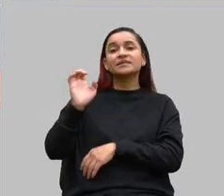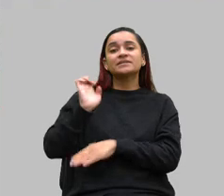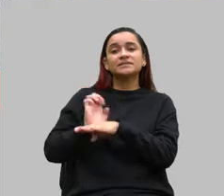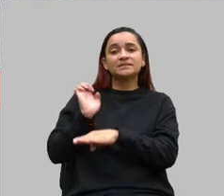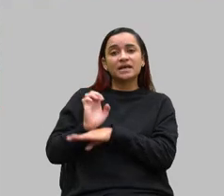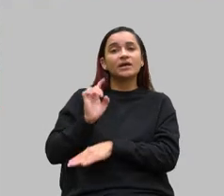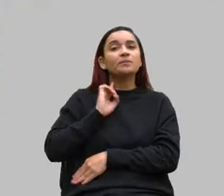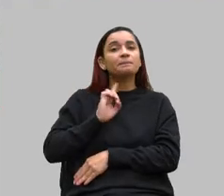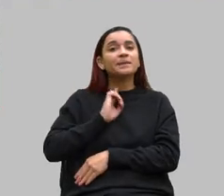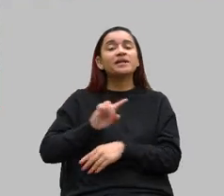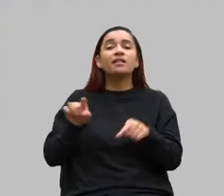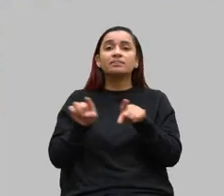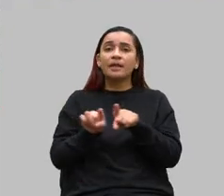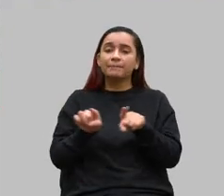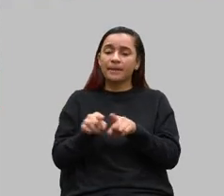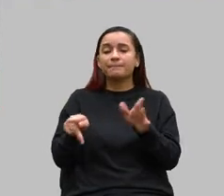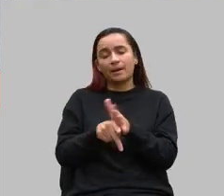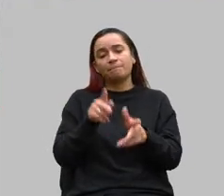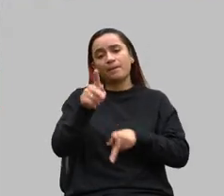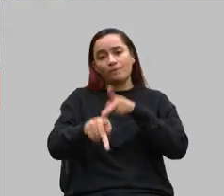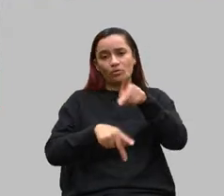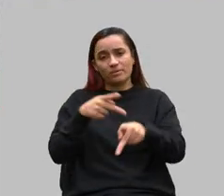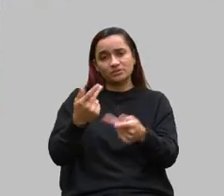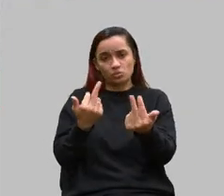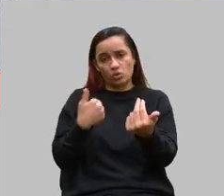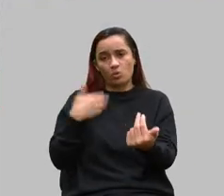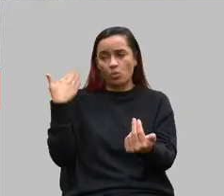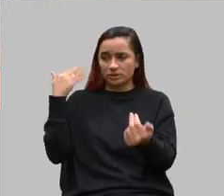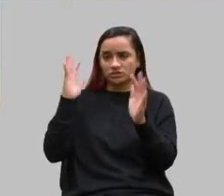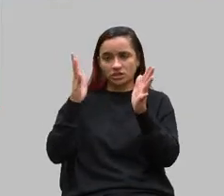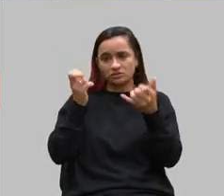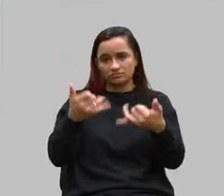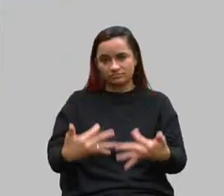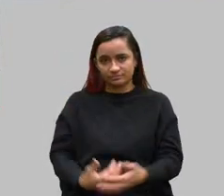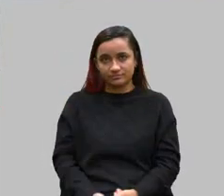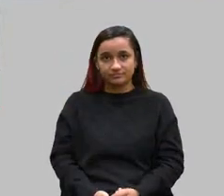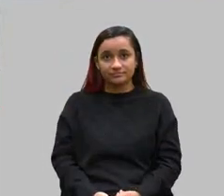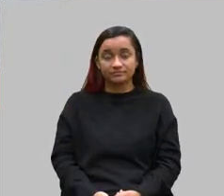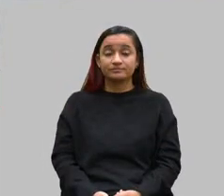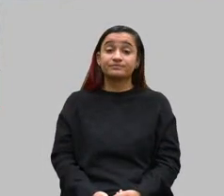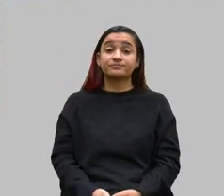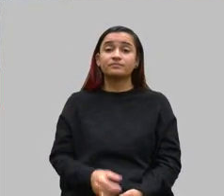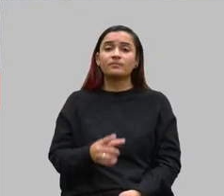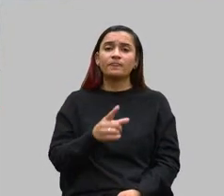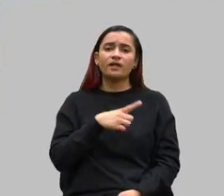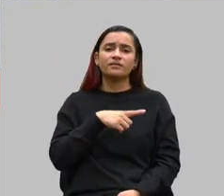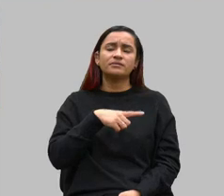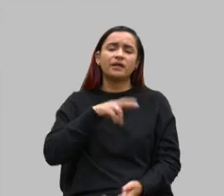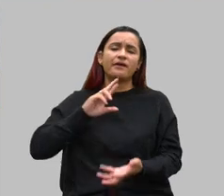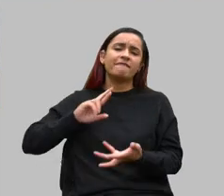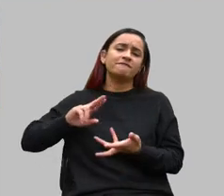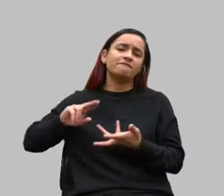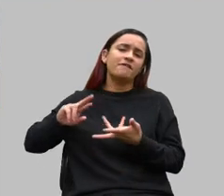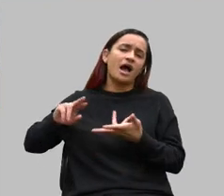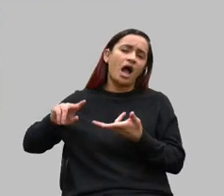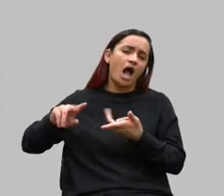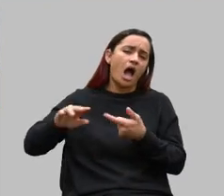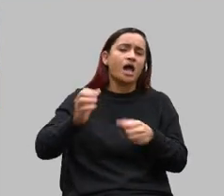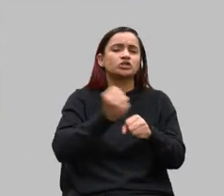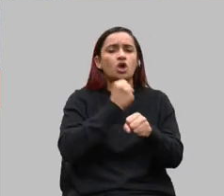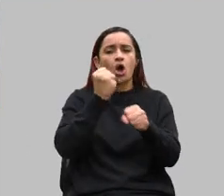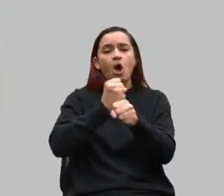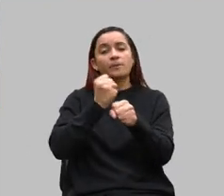consequentemente paraa população como eu já havia dito antes bom nós temos várias obras algumas foram citadas